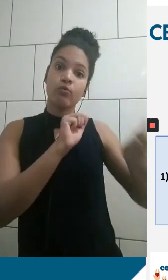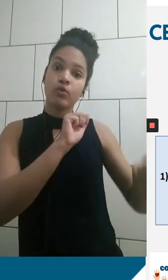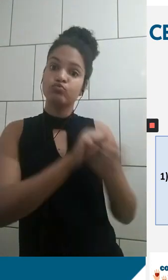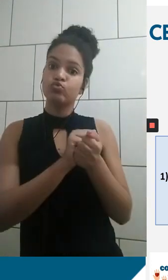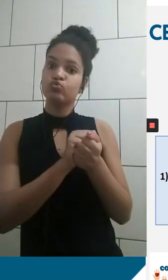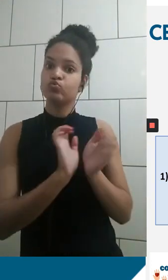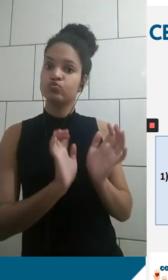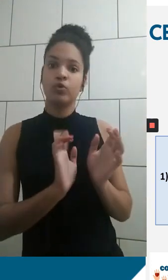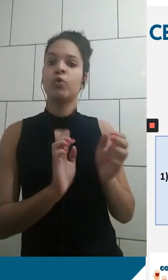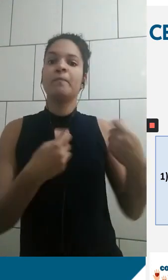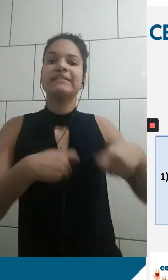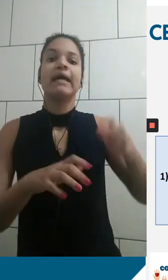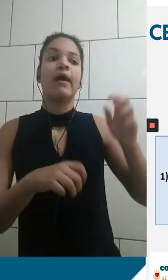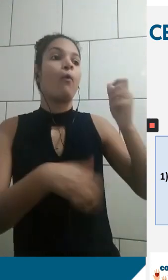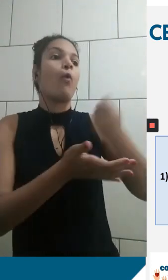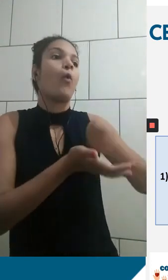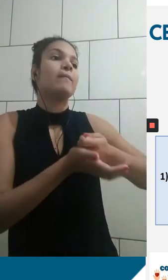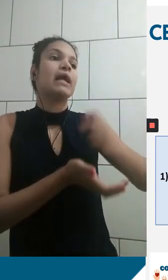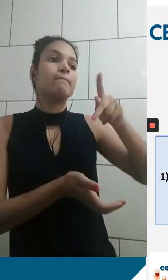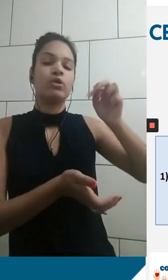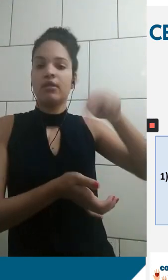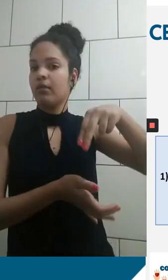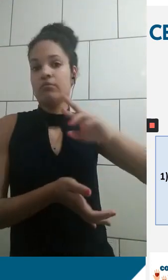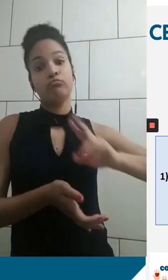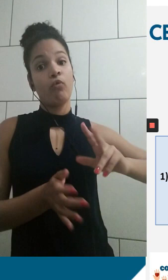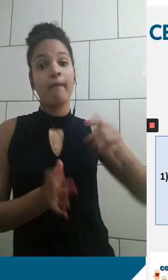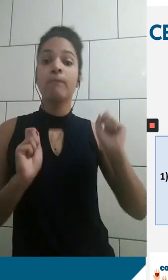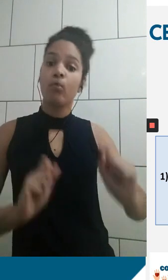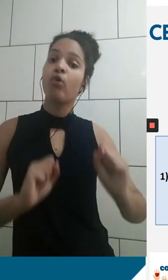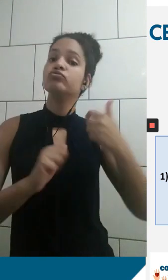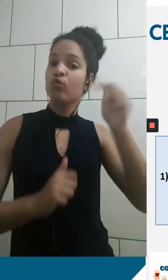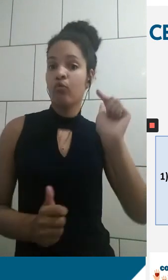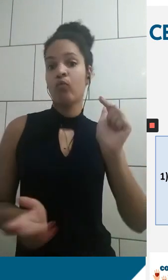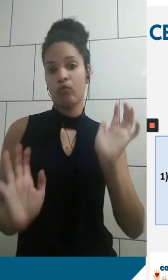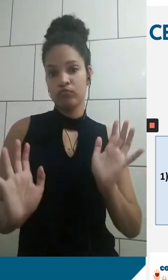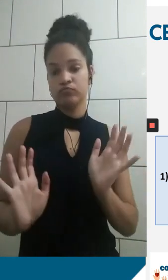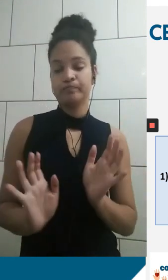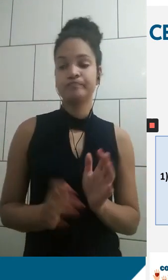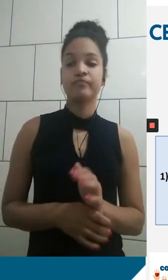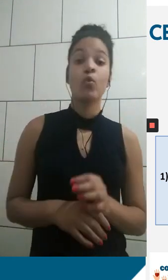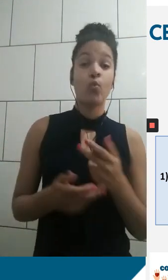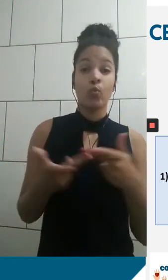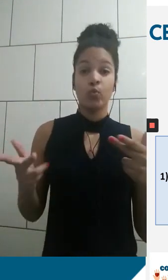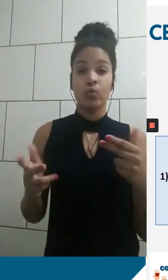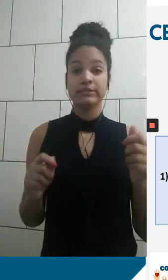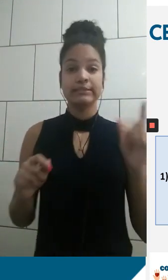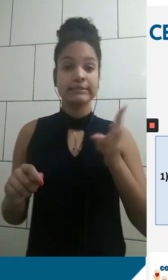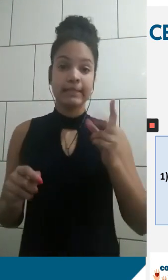coisa importantíssima, que cai muito em provas, é a gente saber que